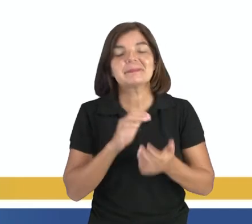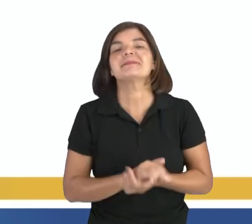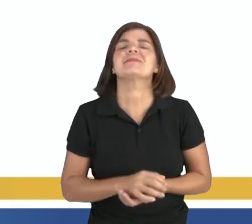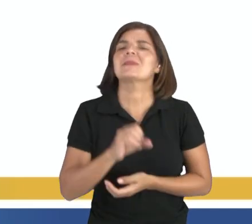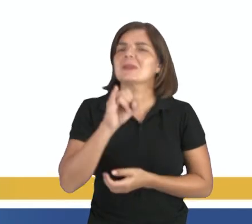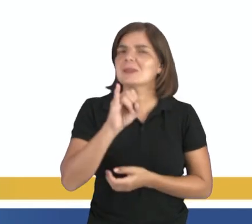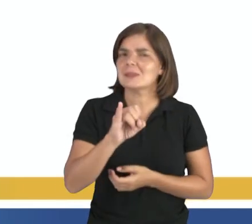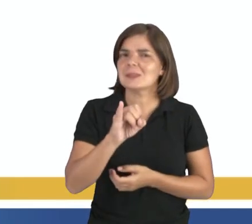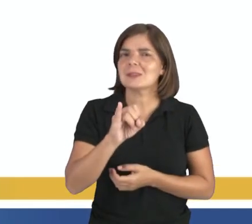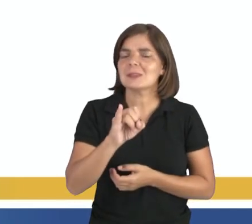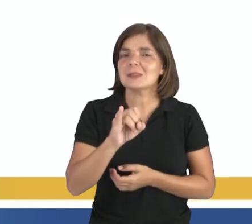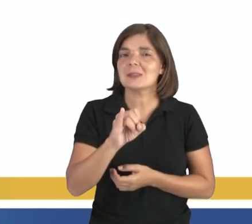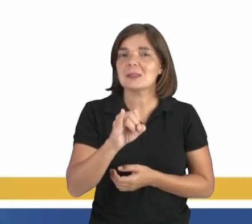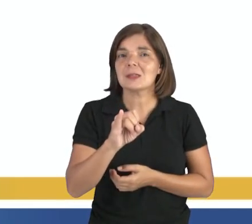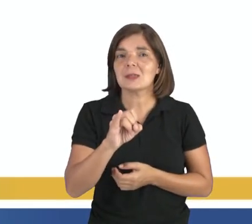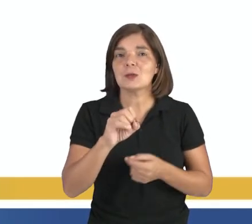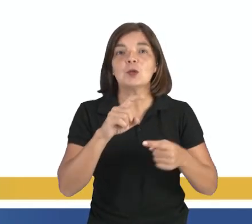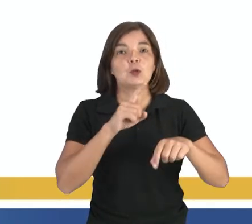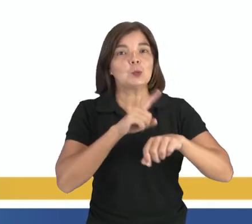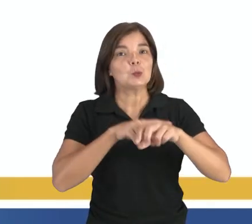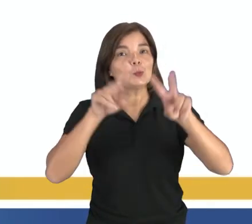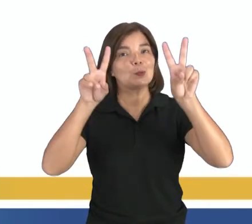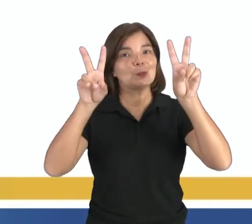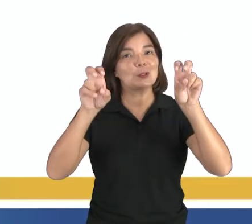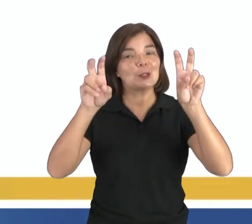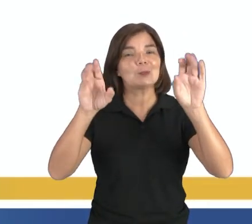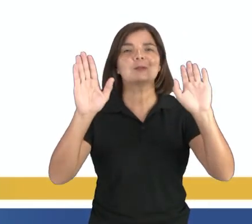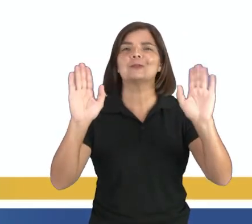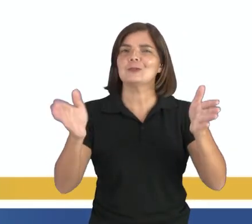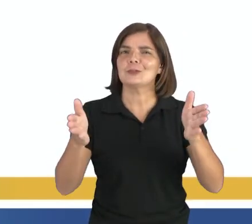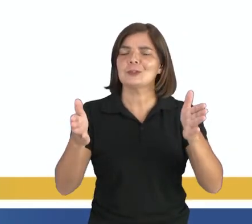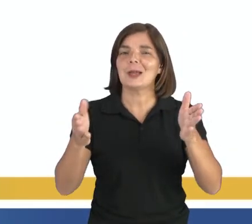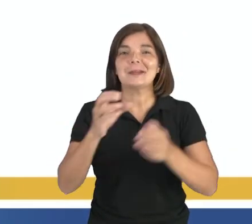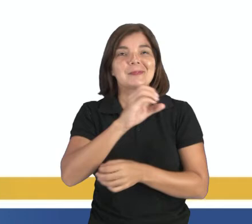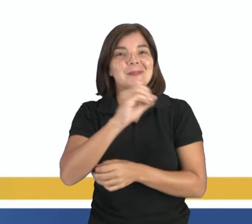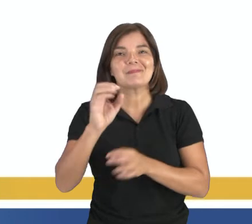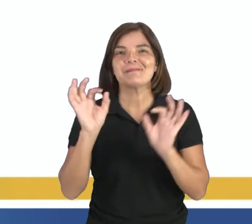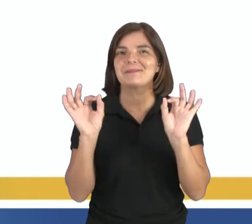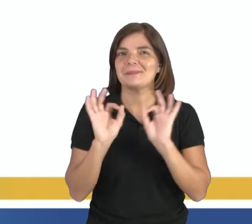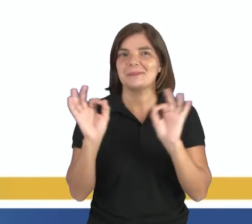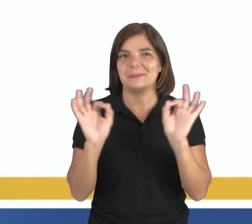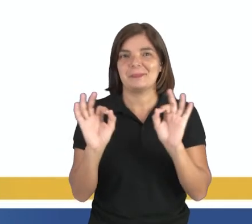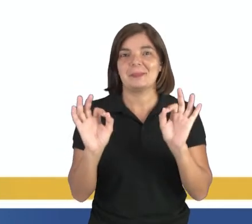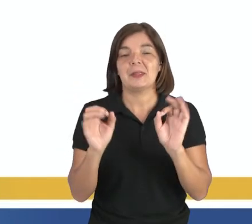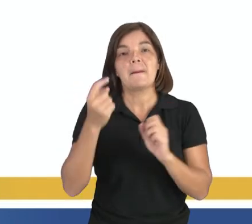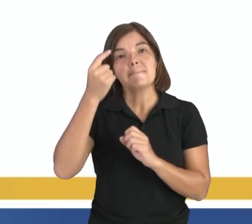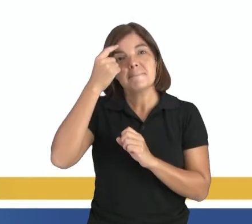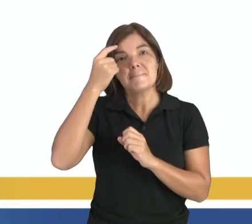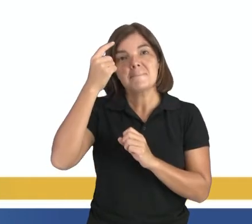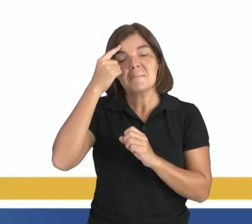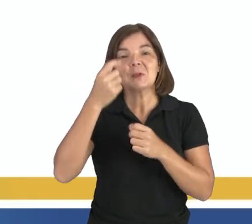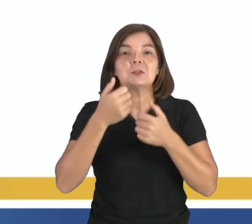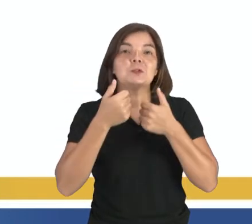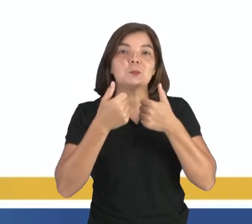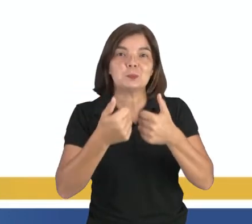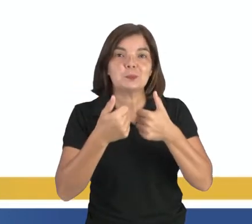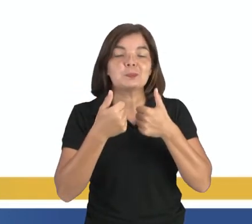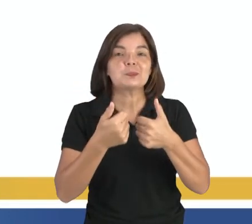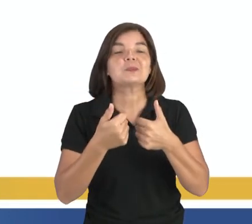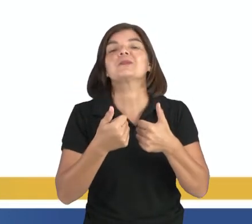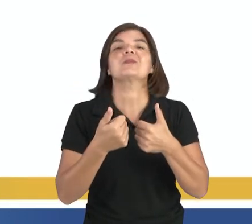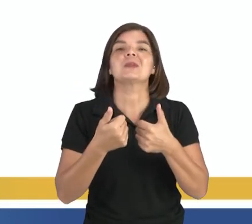Se você se enquadrar ali dentro do tema, você já não vai estar no 0. Então, pensem bem